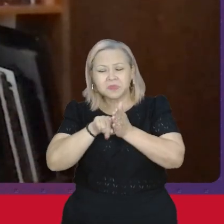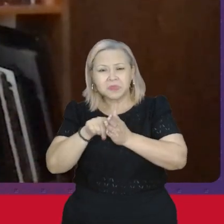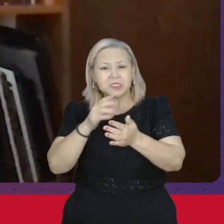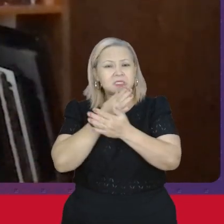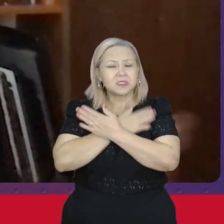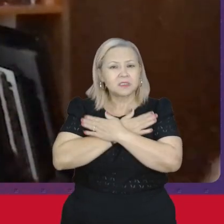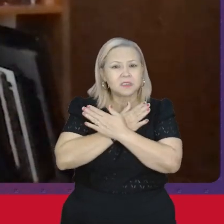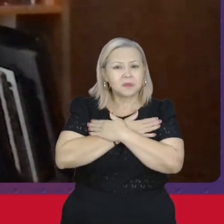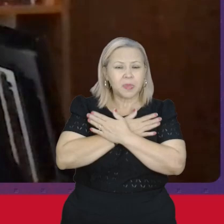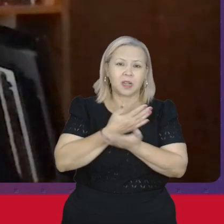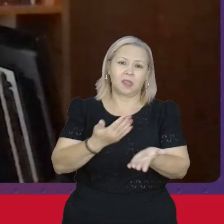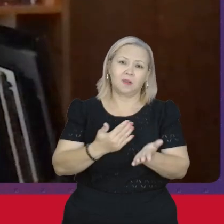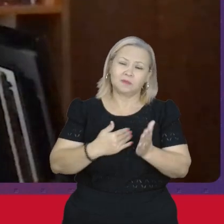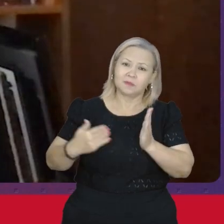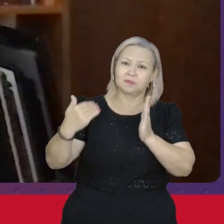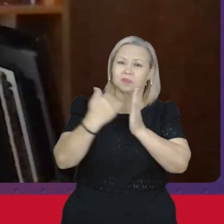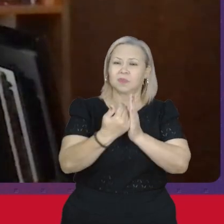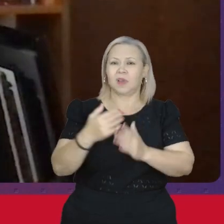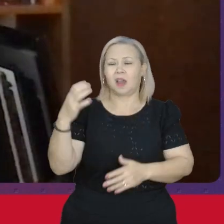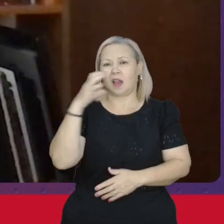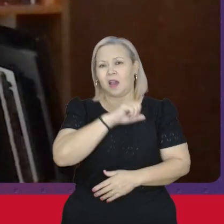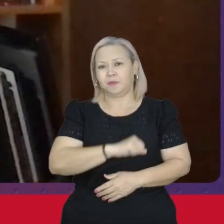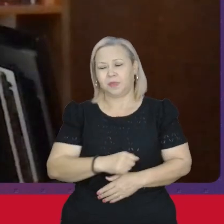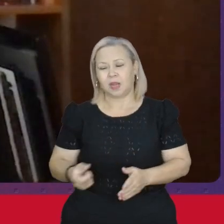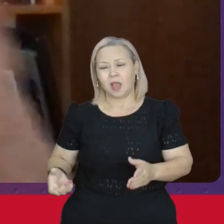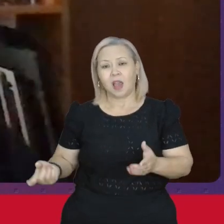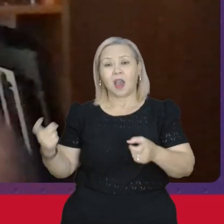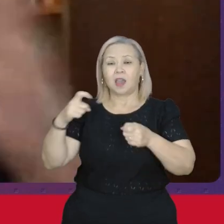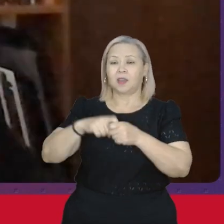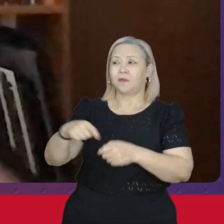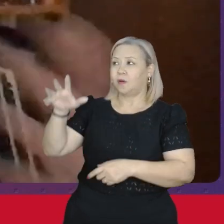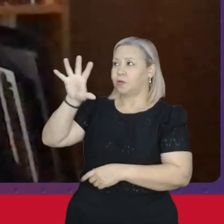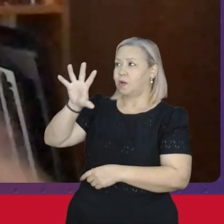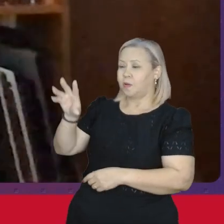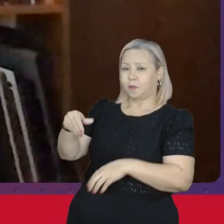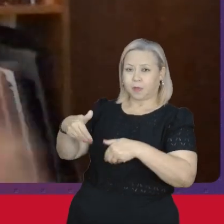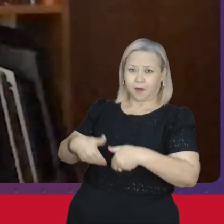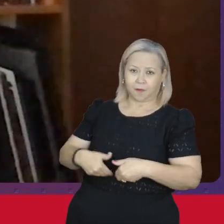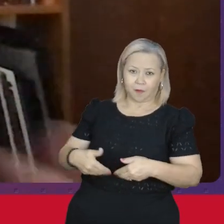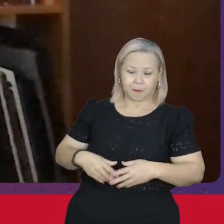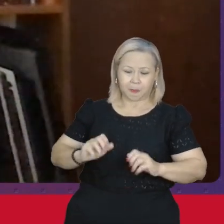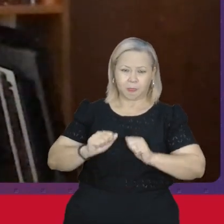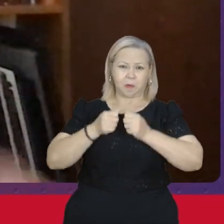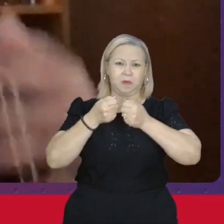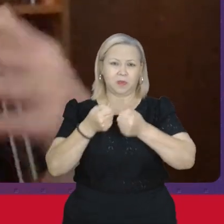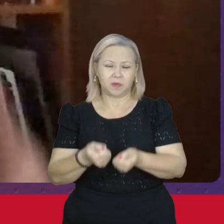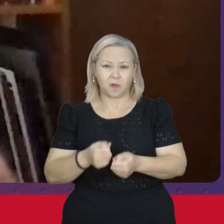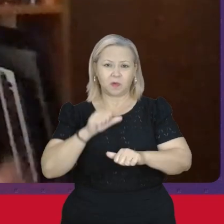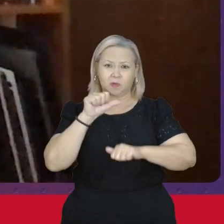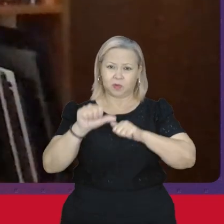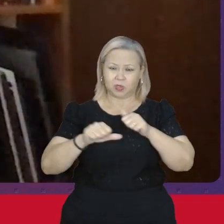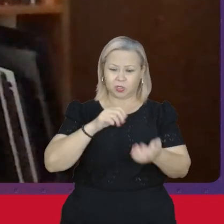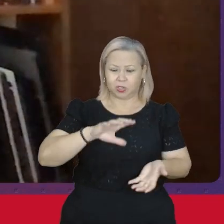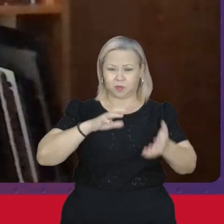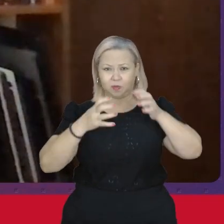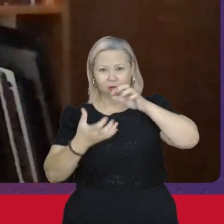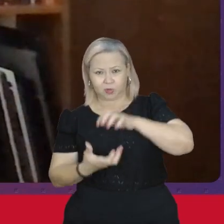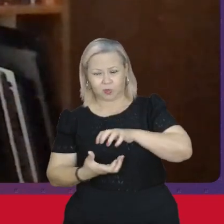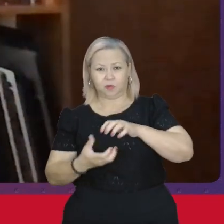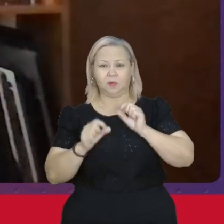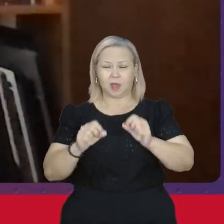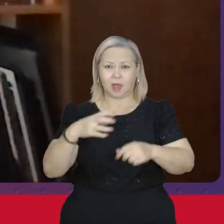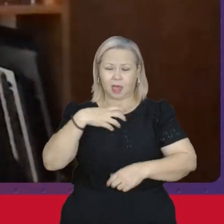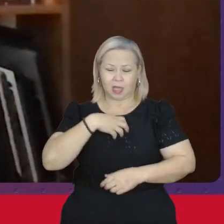desemprego, muito rapidamente volta ao mapa da fome. Né? Então, todo o esforço de reverter essa situação, de tirar o Brasil do mapa da